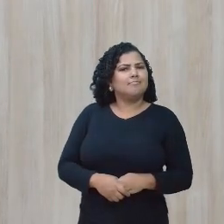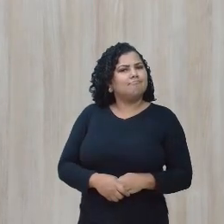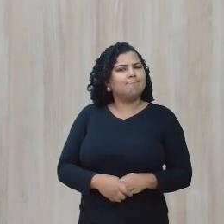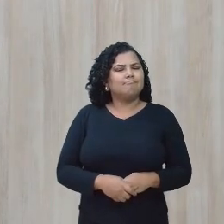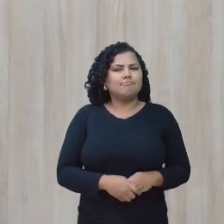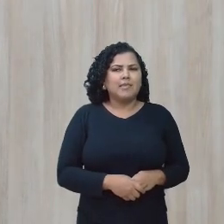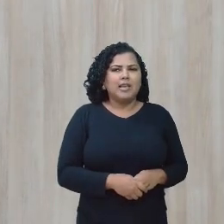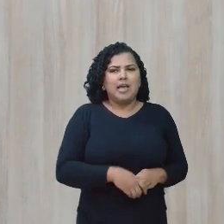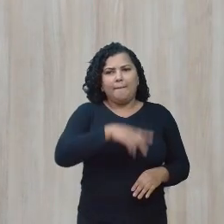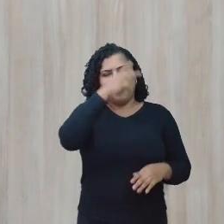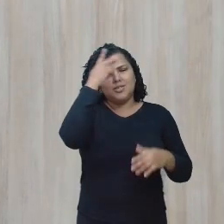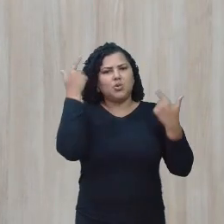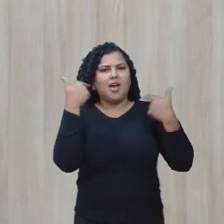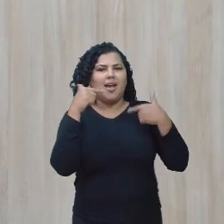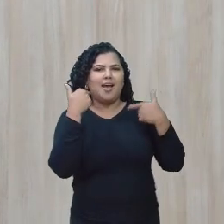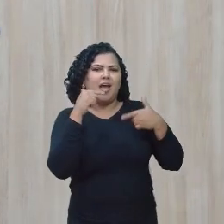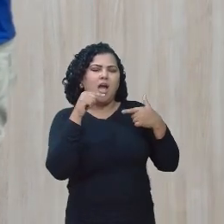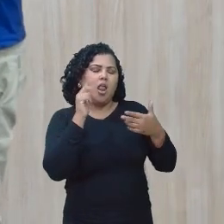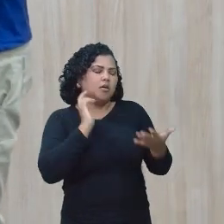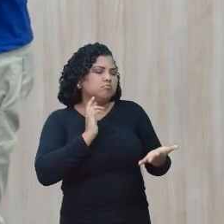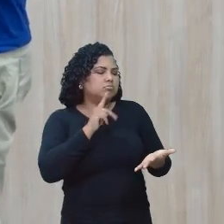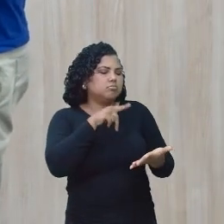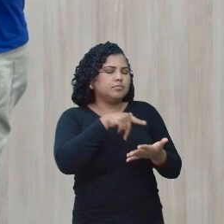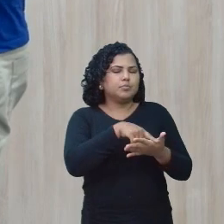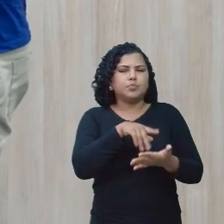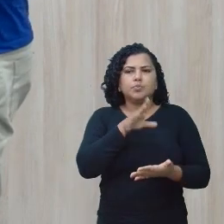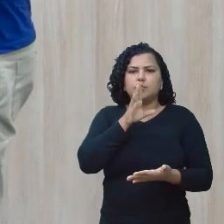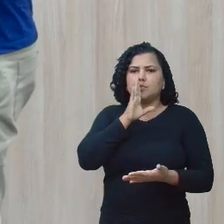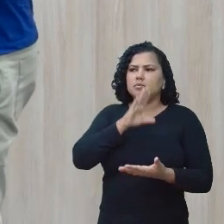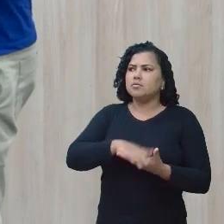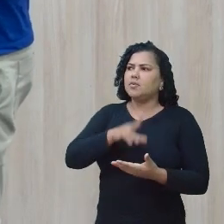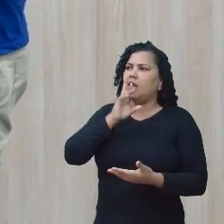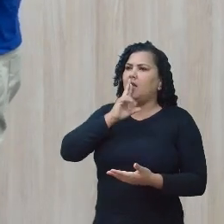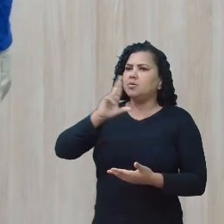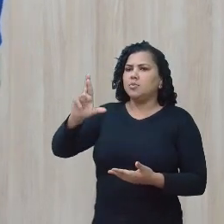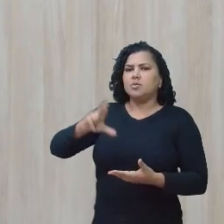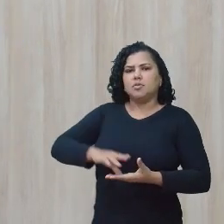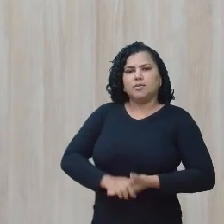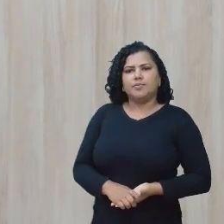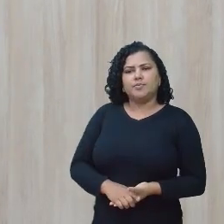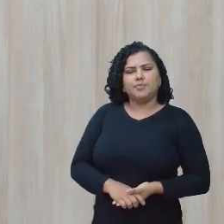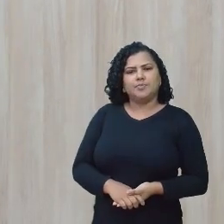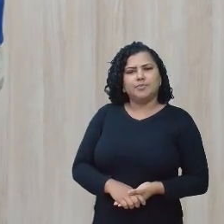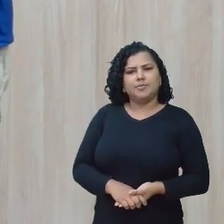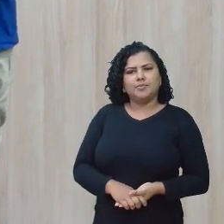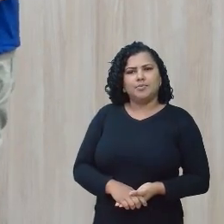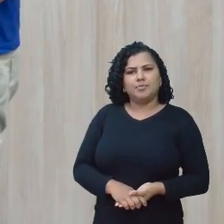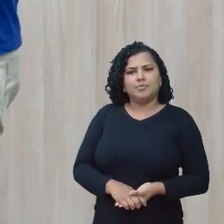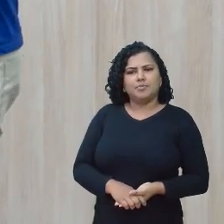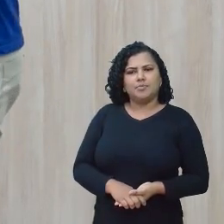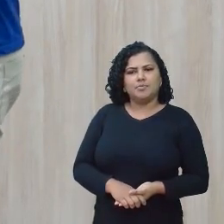e todo mundo rindo, ela foi lá, ficou em silêncio, e aí ela respondeu.